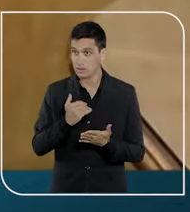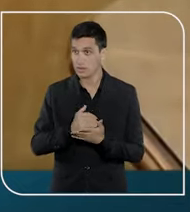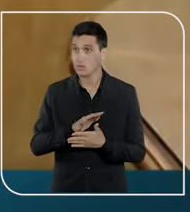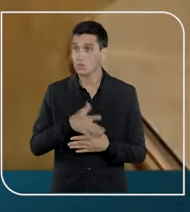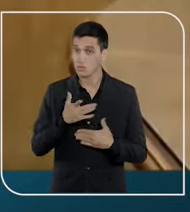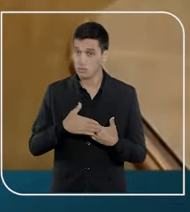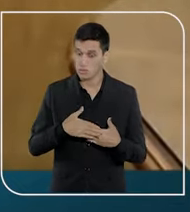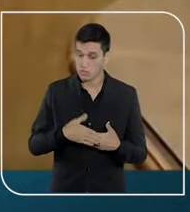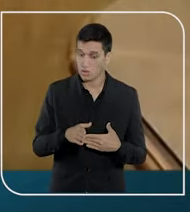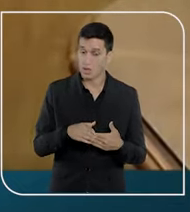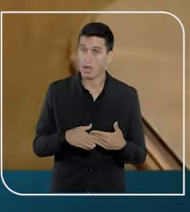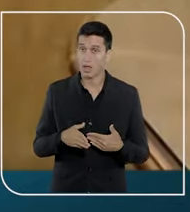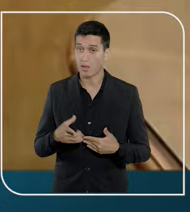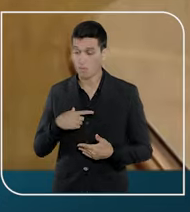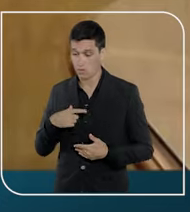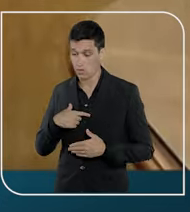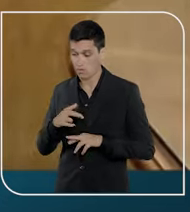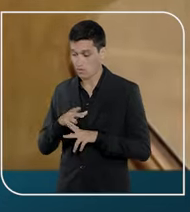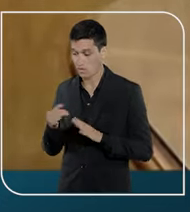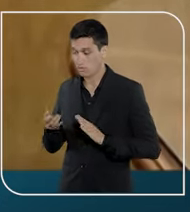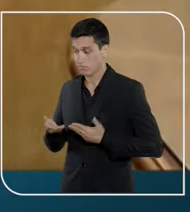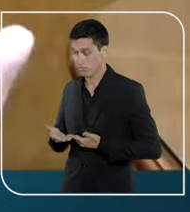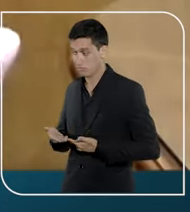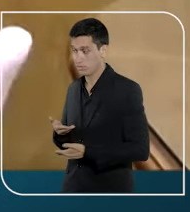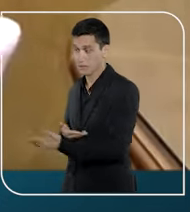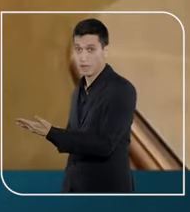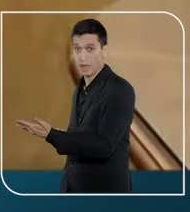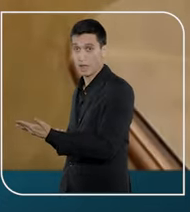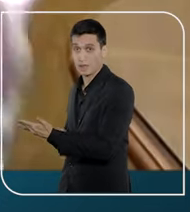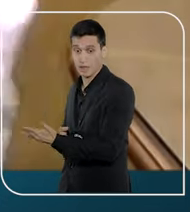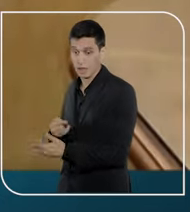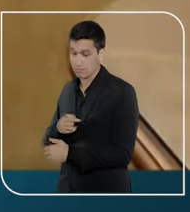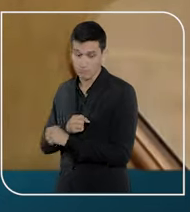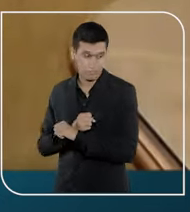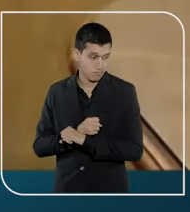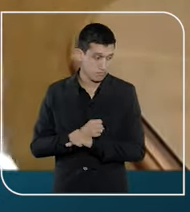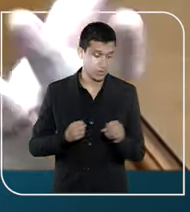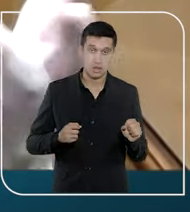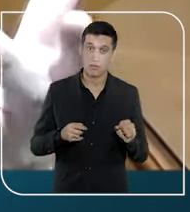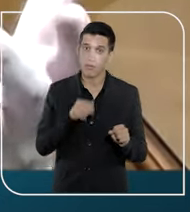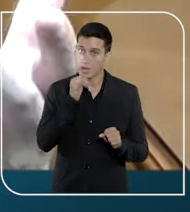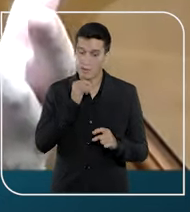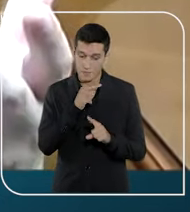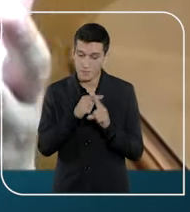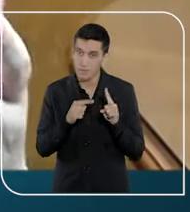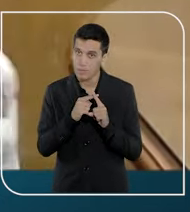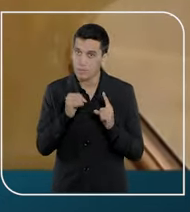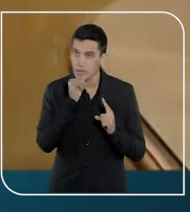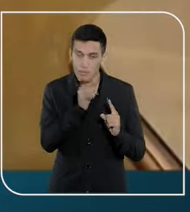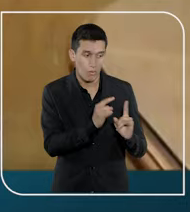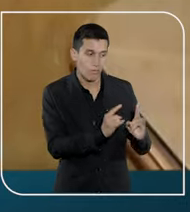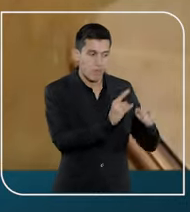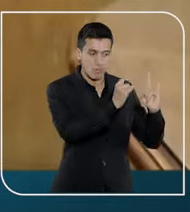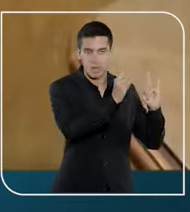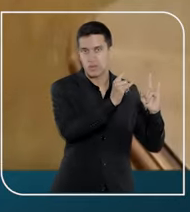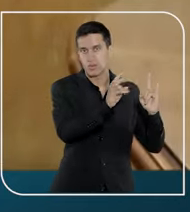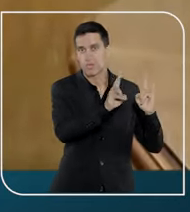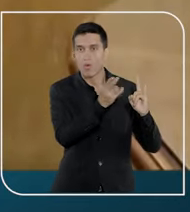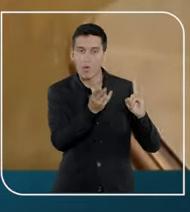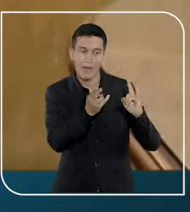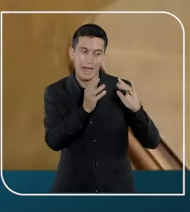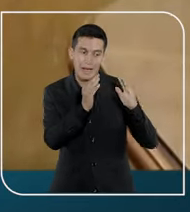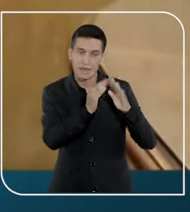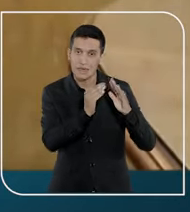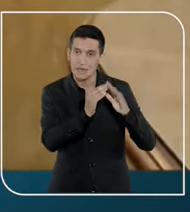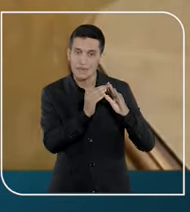bem indivisível, um apartamento, uma casa, que não dá para dividir esse apartamento,